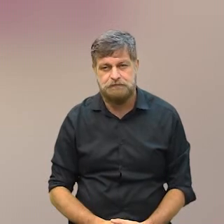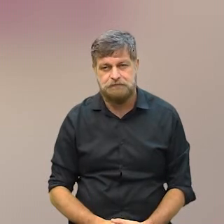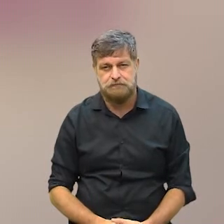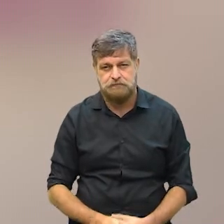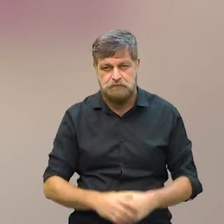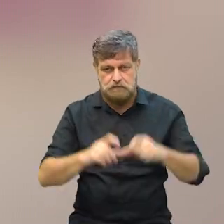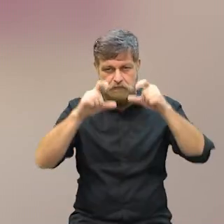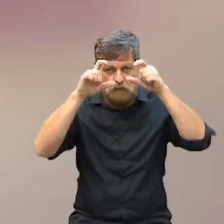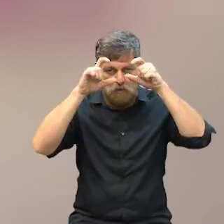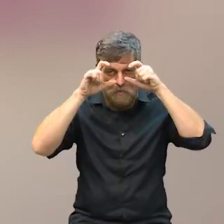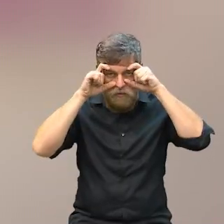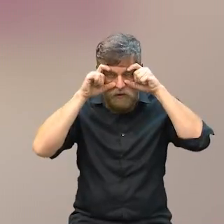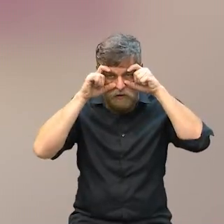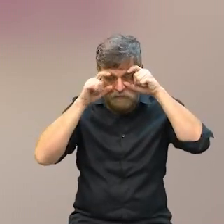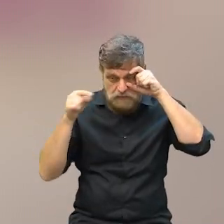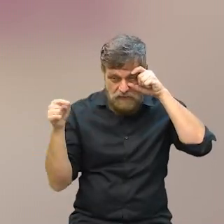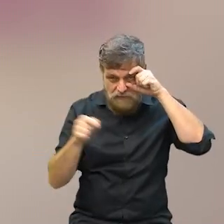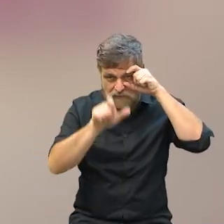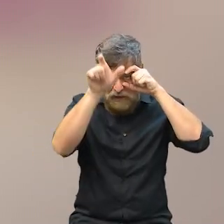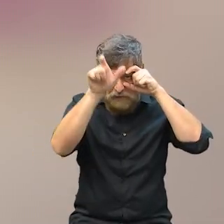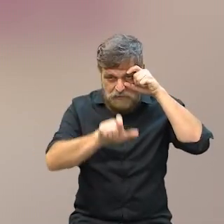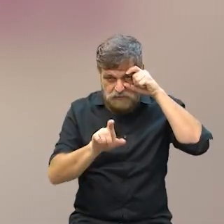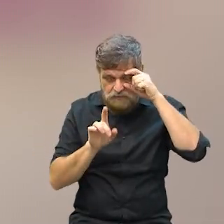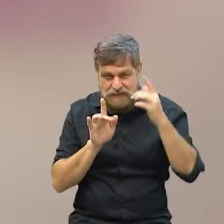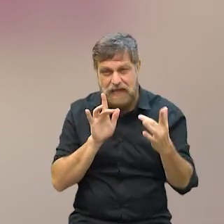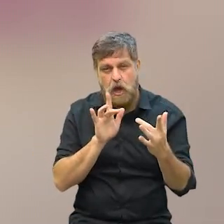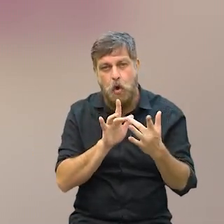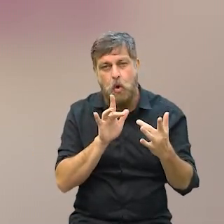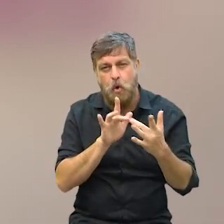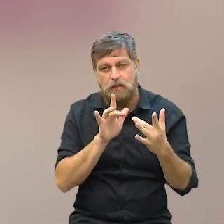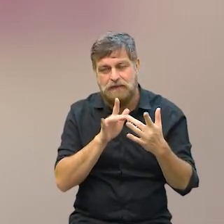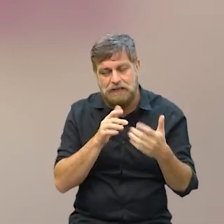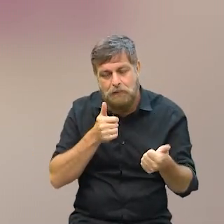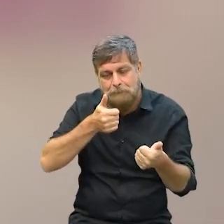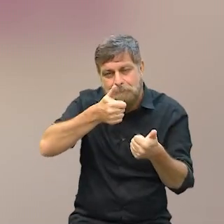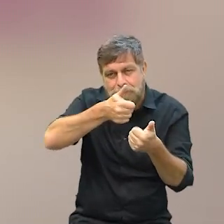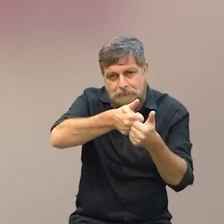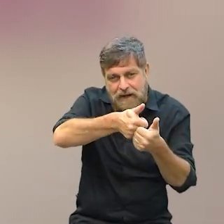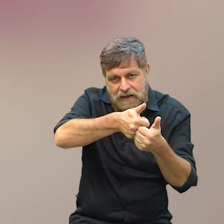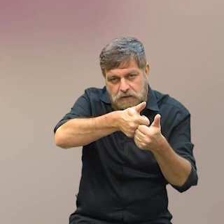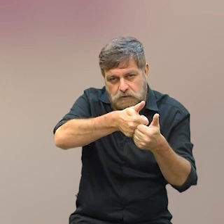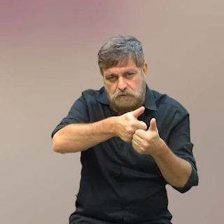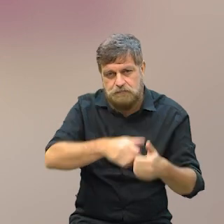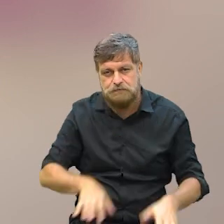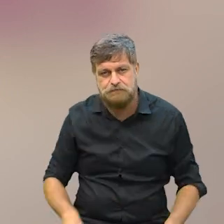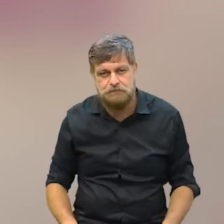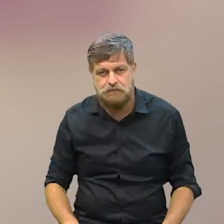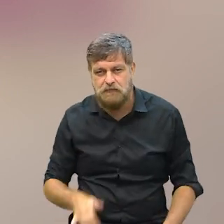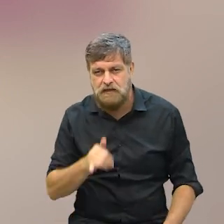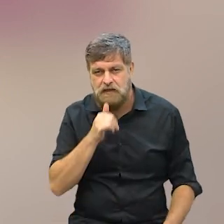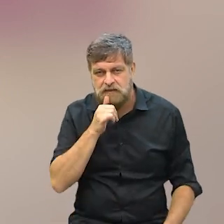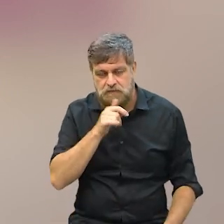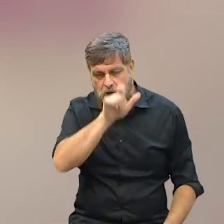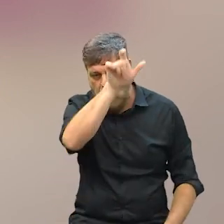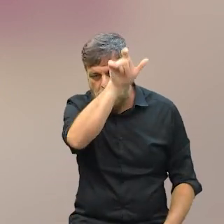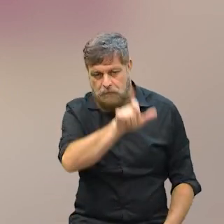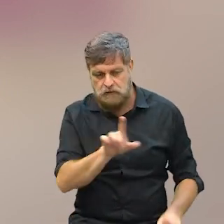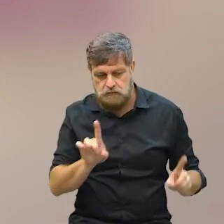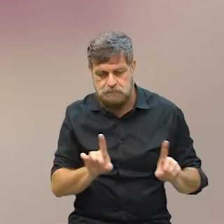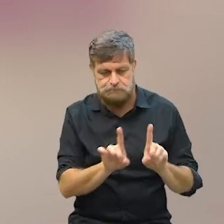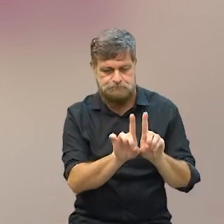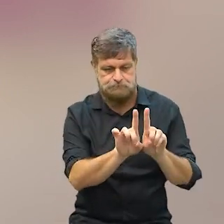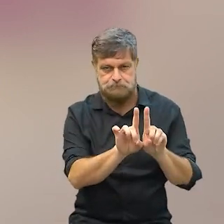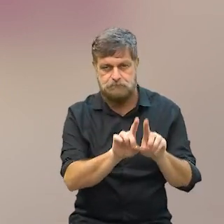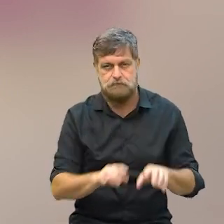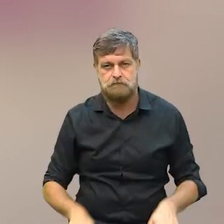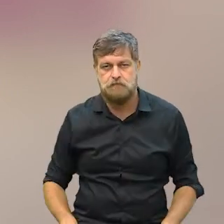o óculos é recomendado quando você entra em contato próximo, né, com uma outra pessoa.